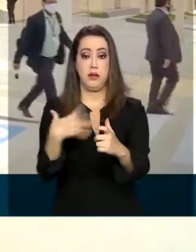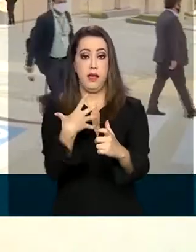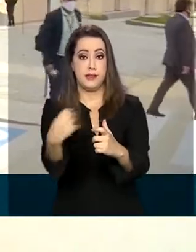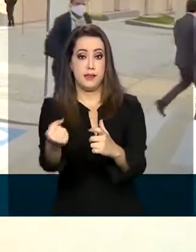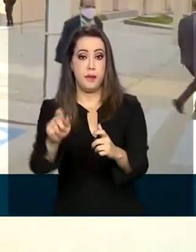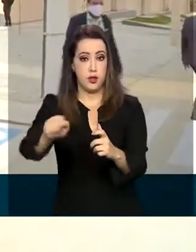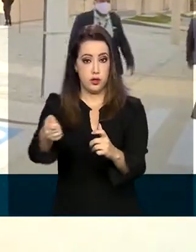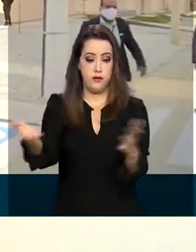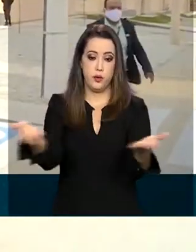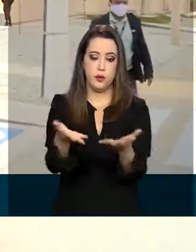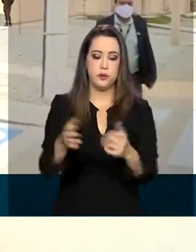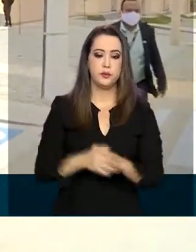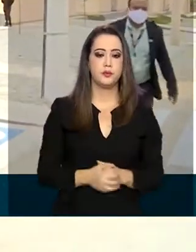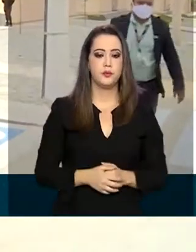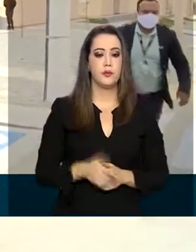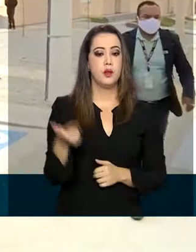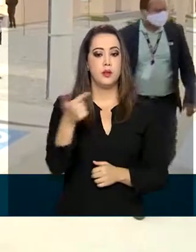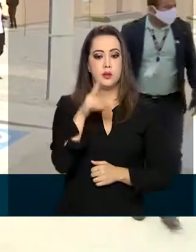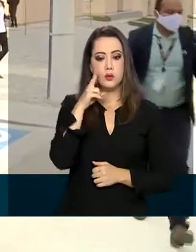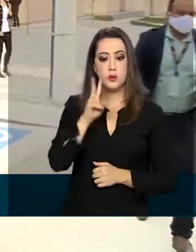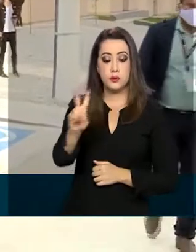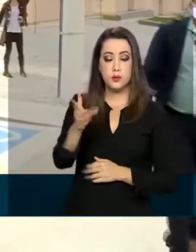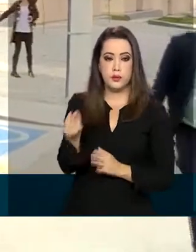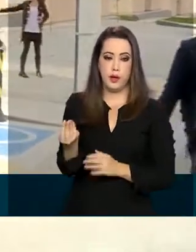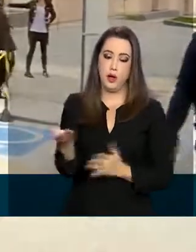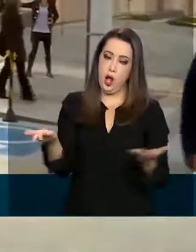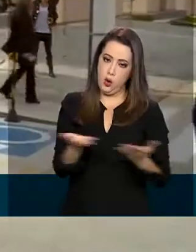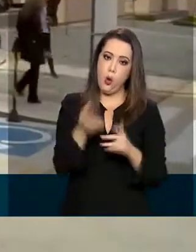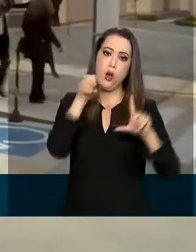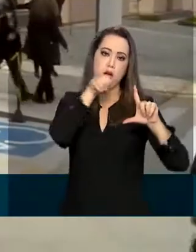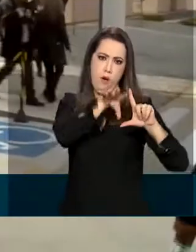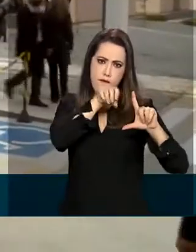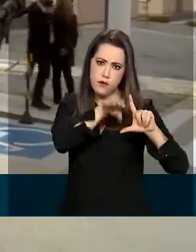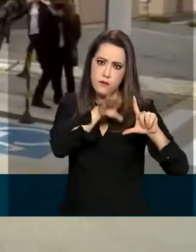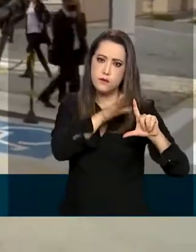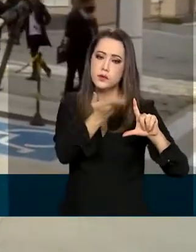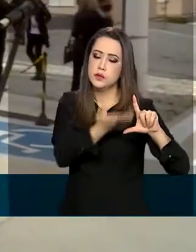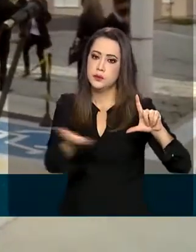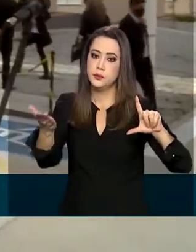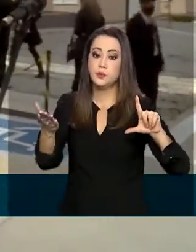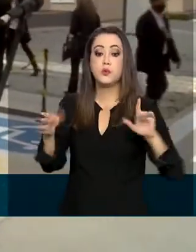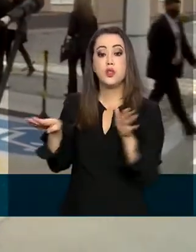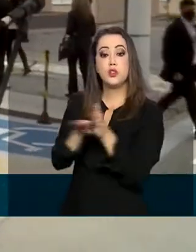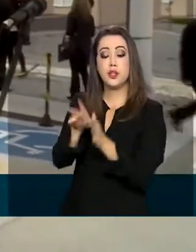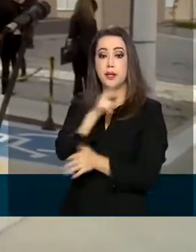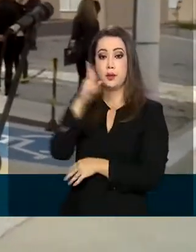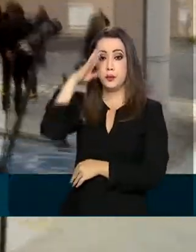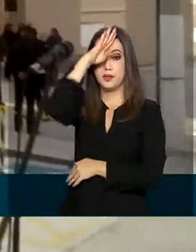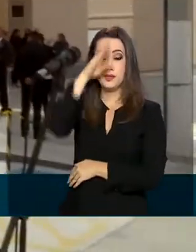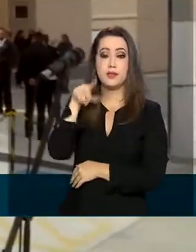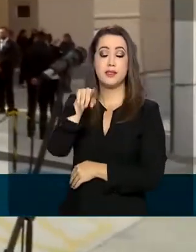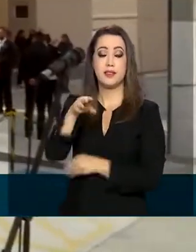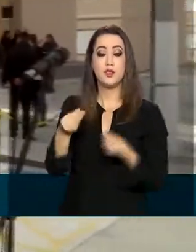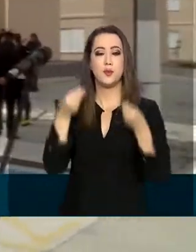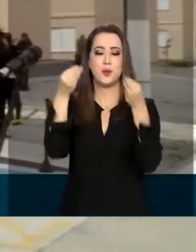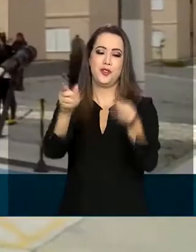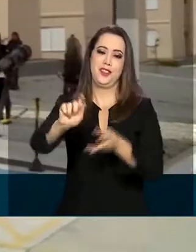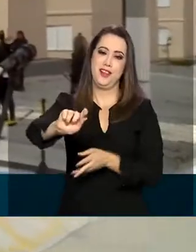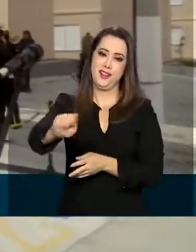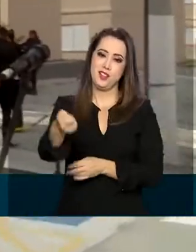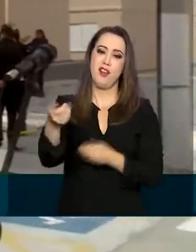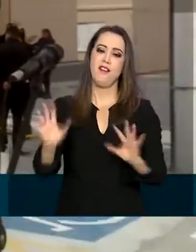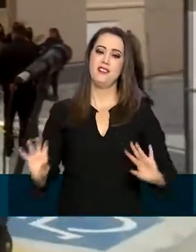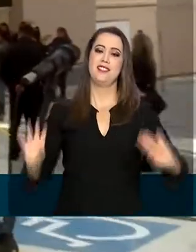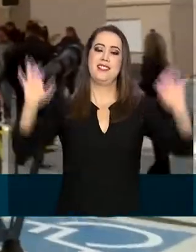Aí a gente volta até então imagens ao vivo da chegada do presidente para fazer então o